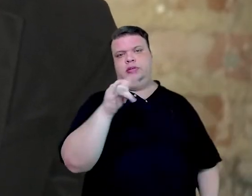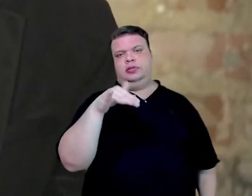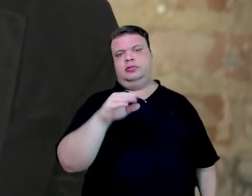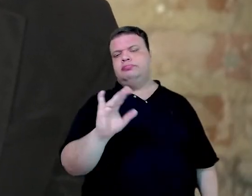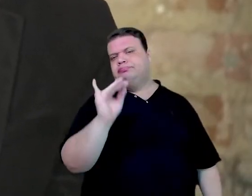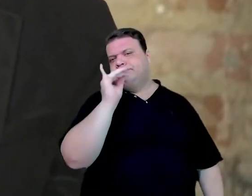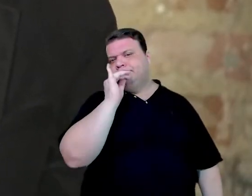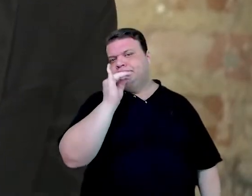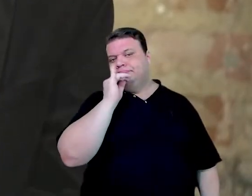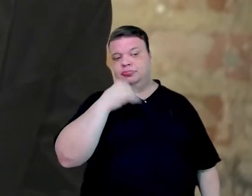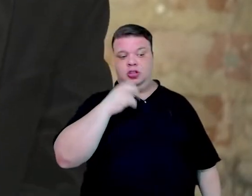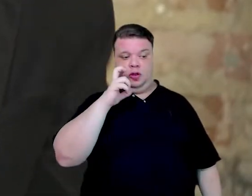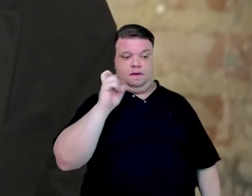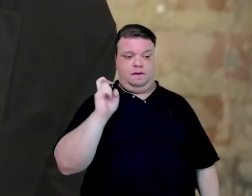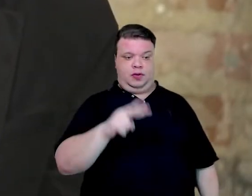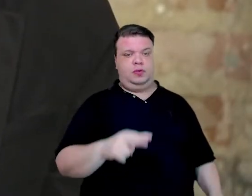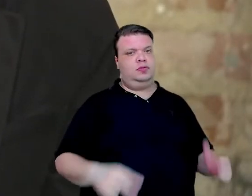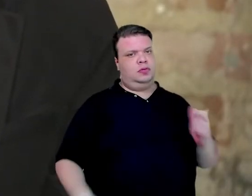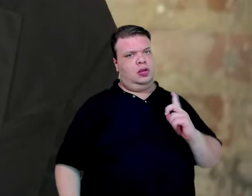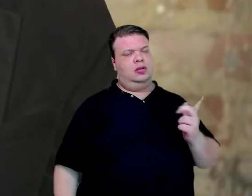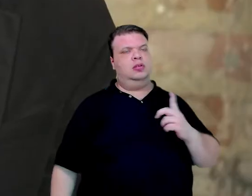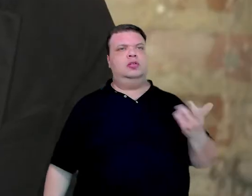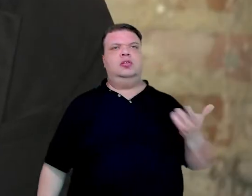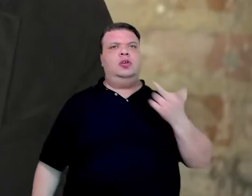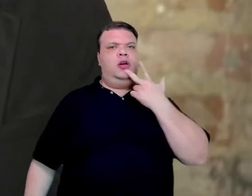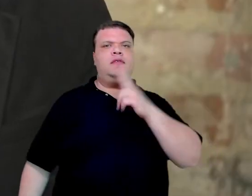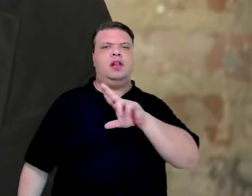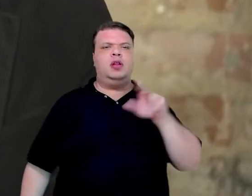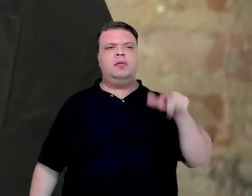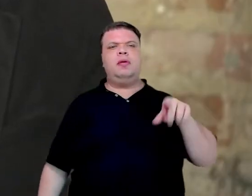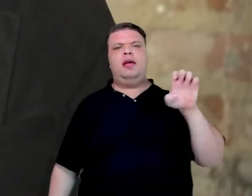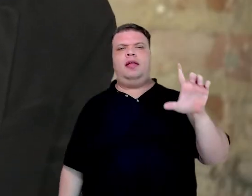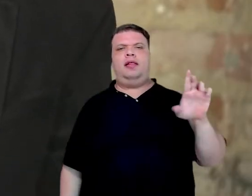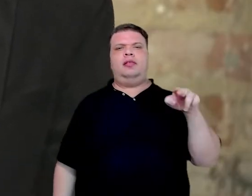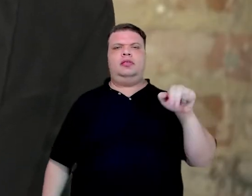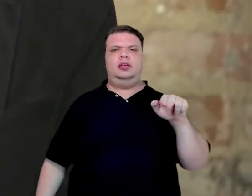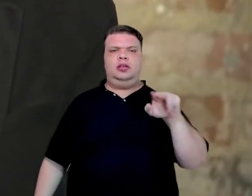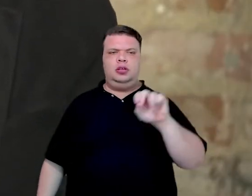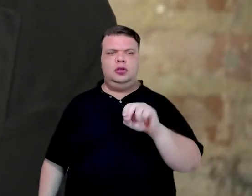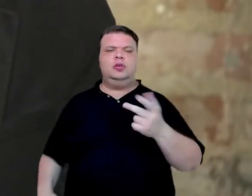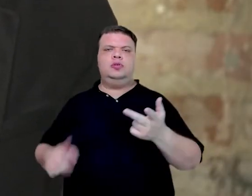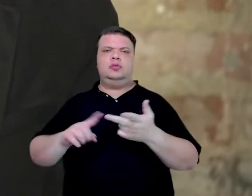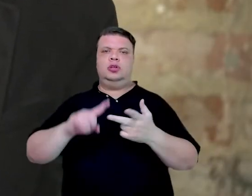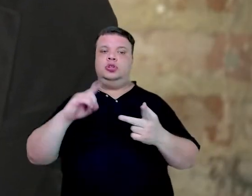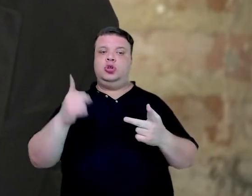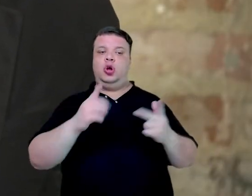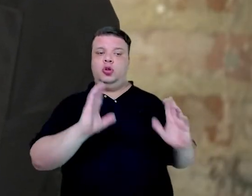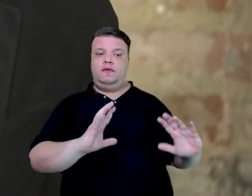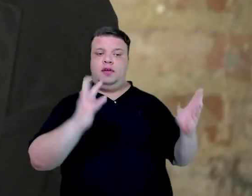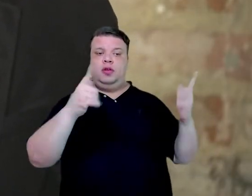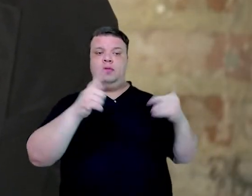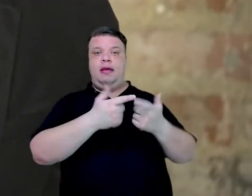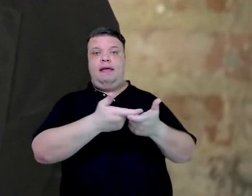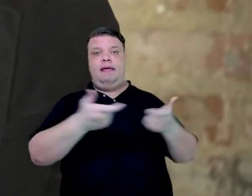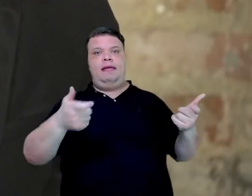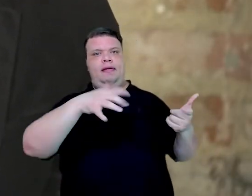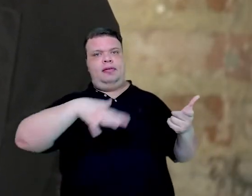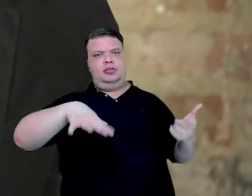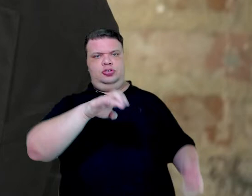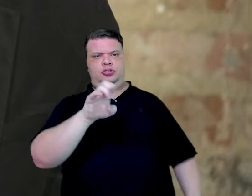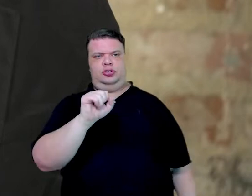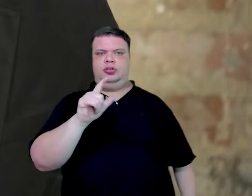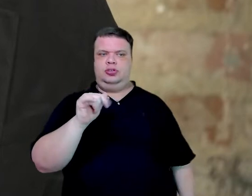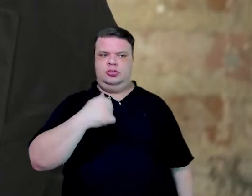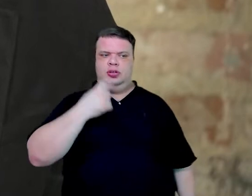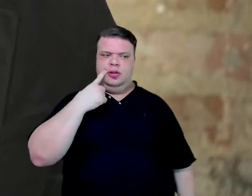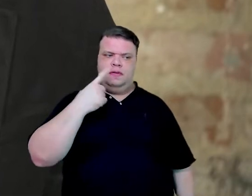escala. Os ventos de alísios e outros também são denominados de grande escala. A amplitude espacial é muito grande. Também nós temos